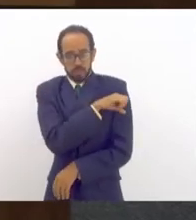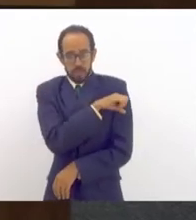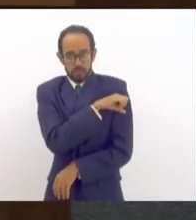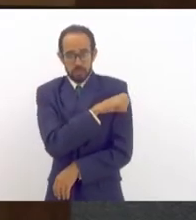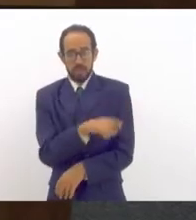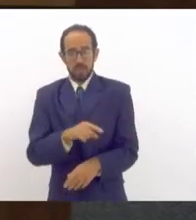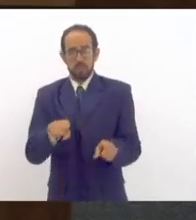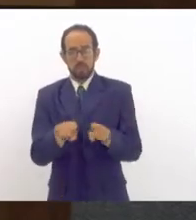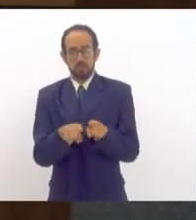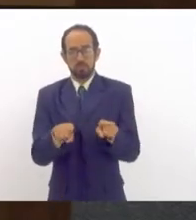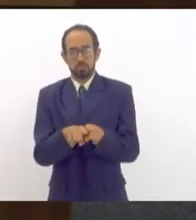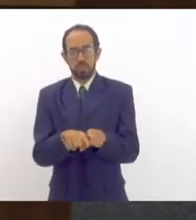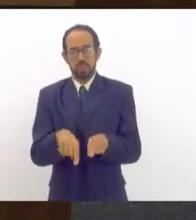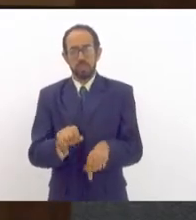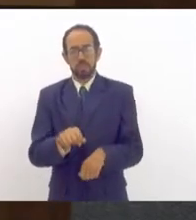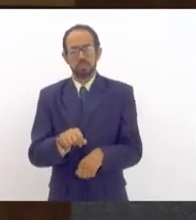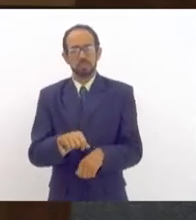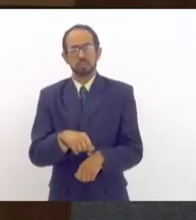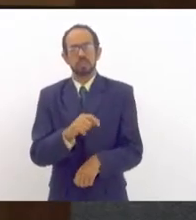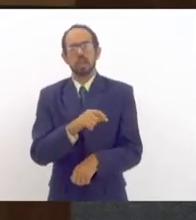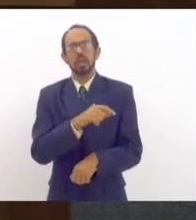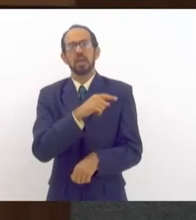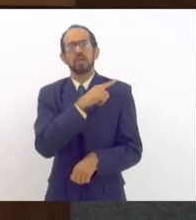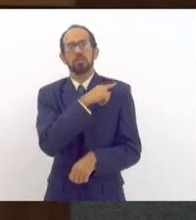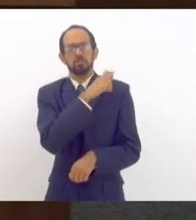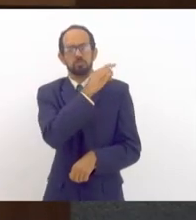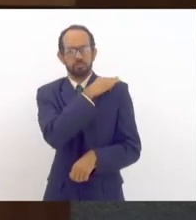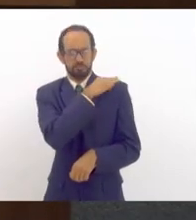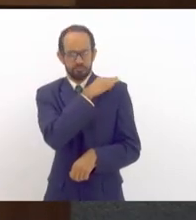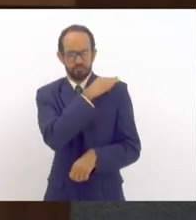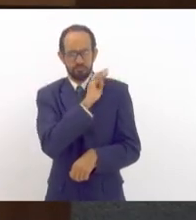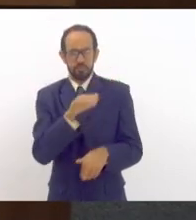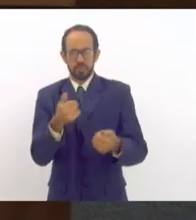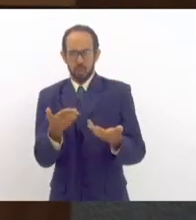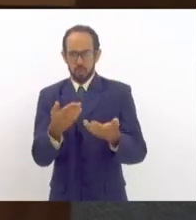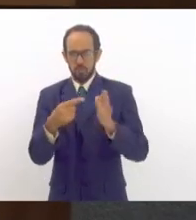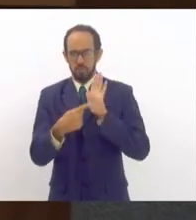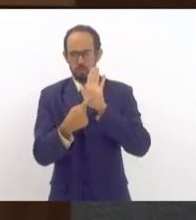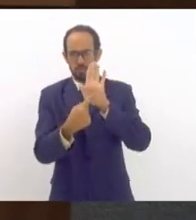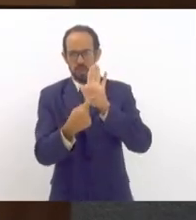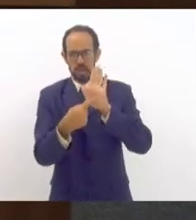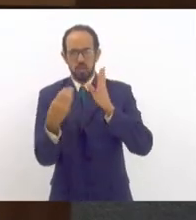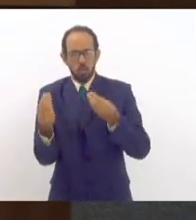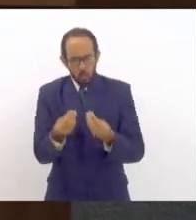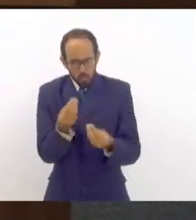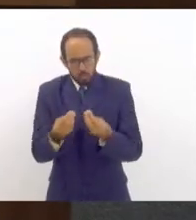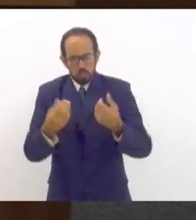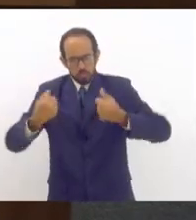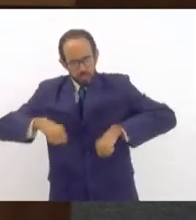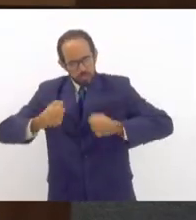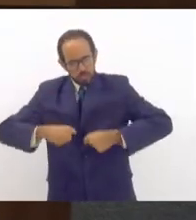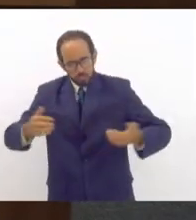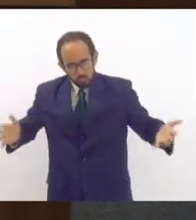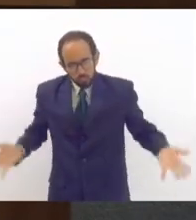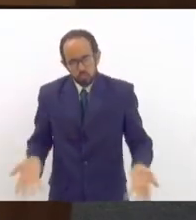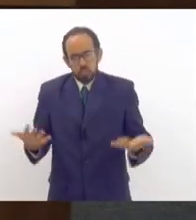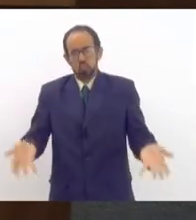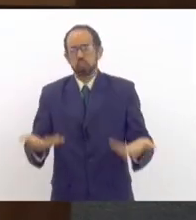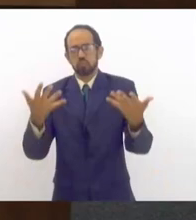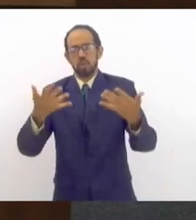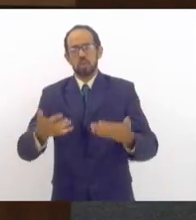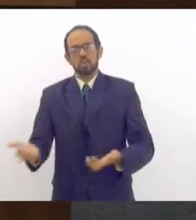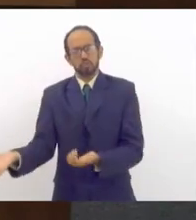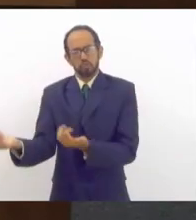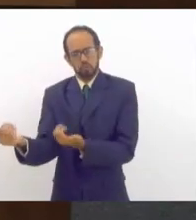Eja de nível médio quero dizer com isso traga esses dados para dizer o quanto que a gente deve estimular mesmo jovens e adultos que